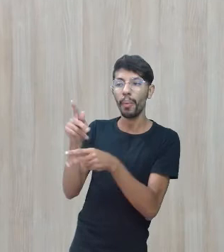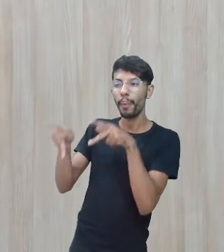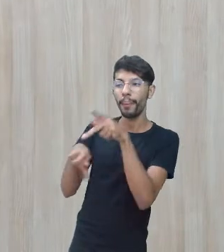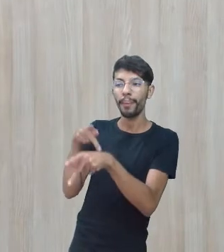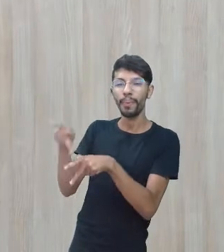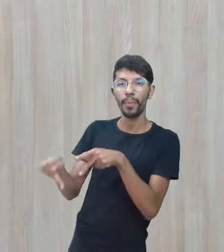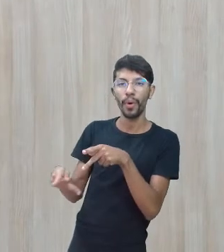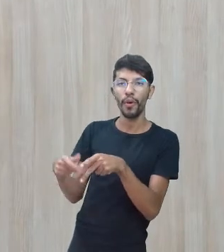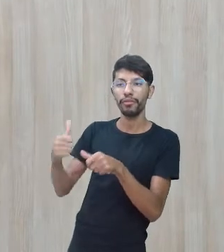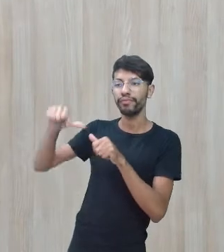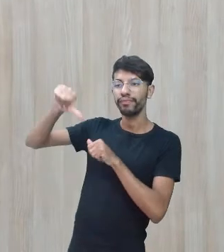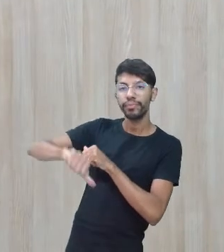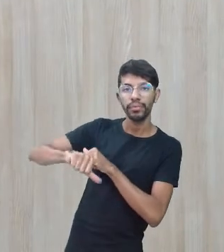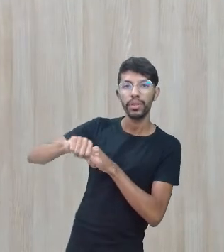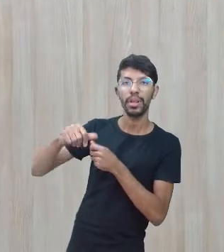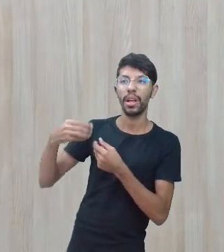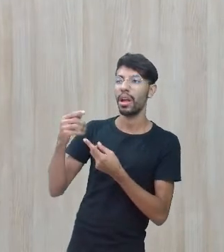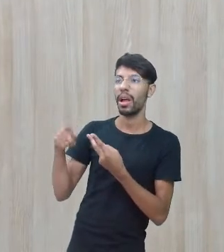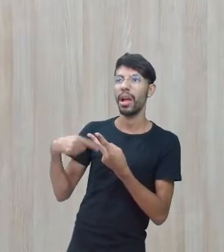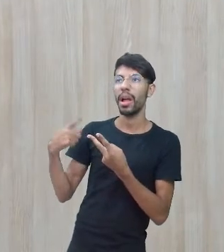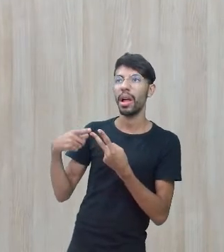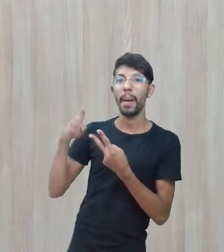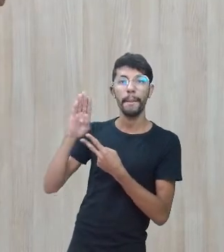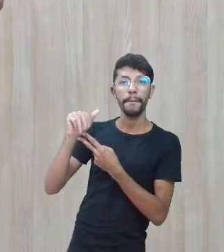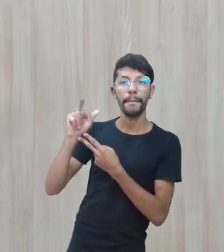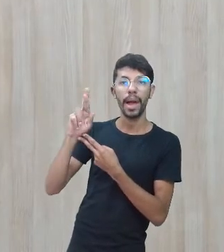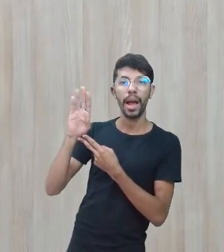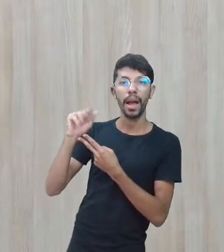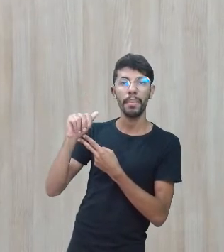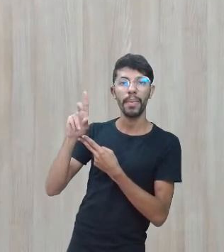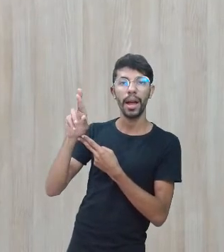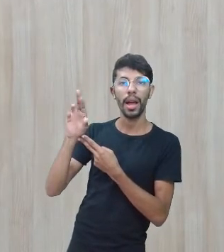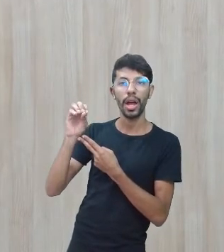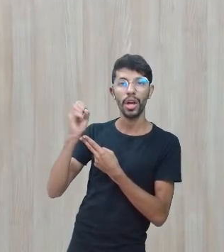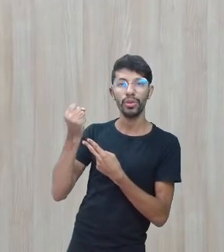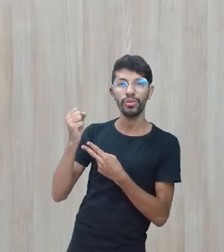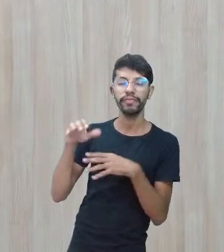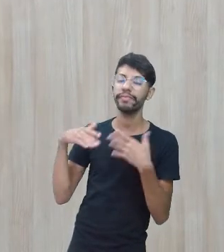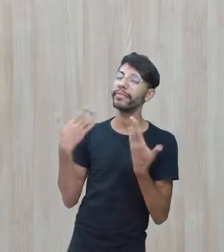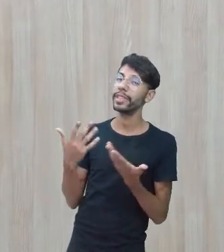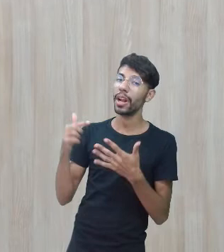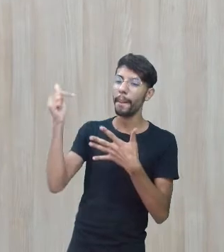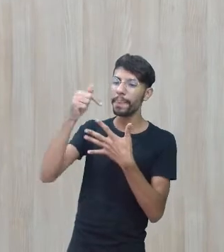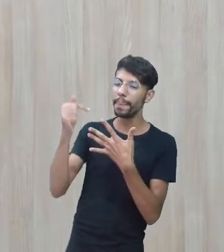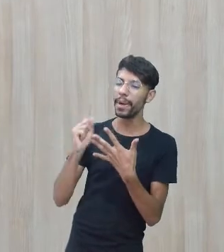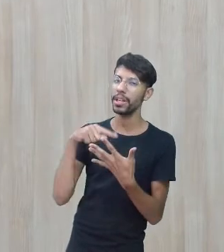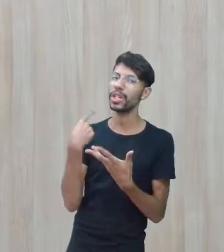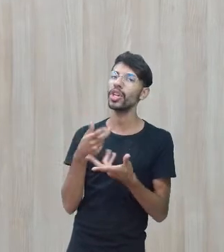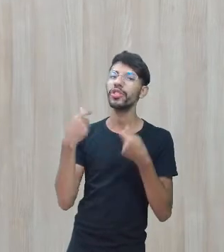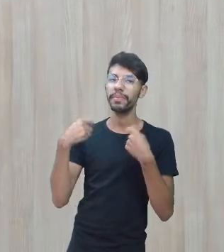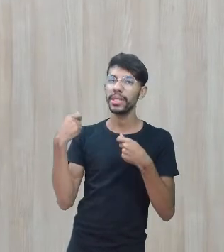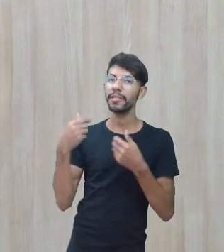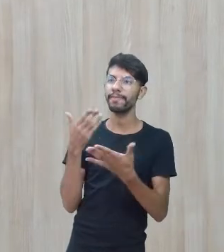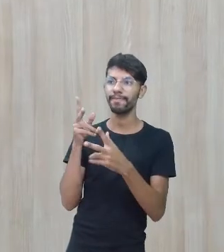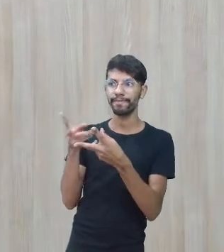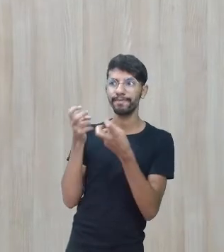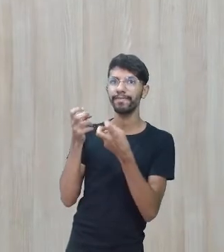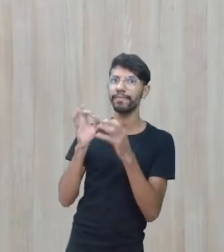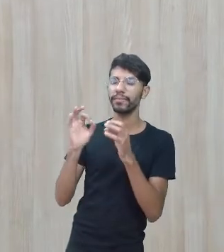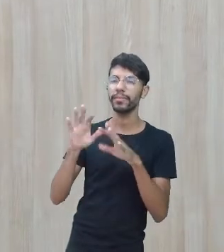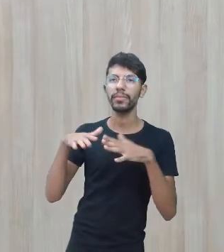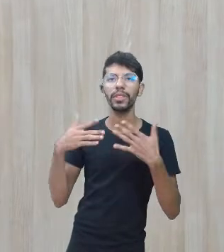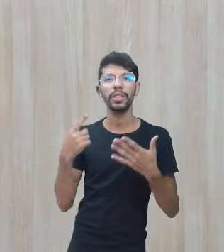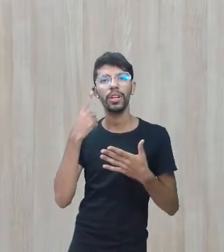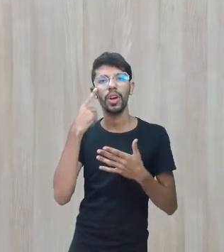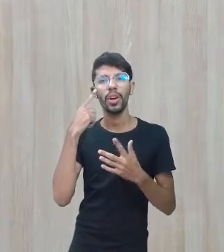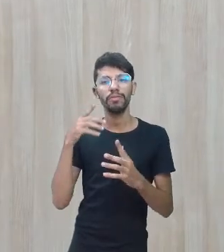bárbaros, inferiores. Né? Então, são questões que a gente precisa observar. Né? Então, desse modo, os povos romanos conquistavam o território desses